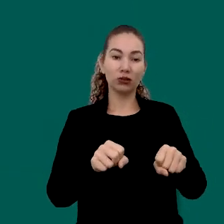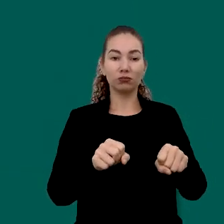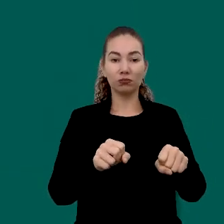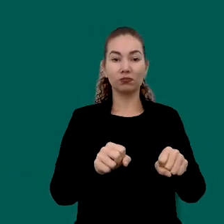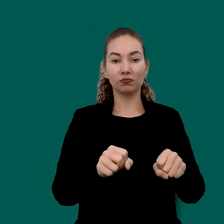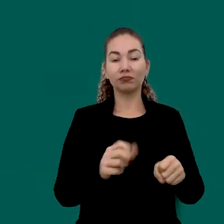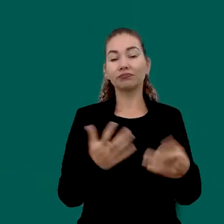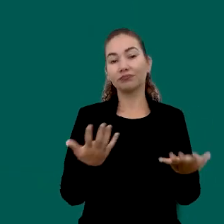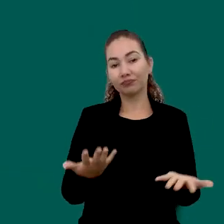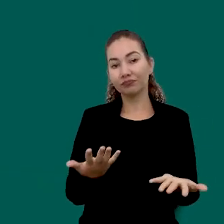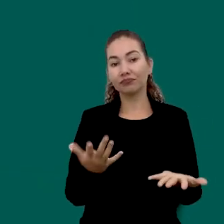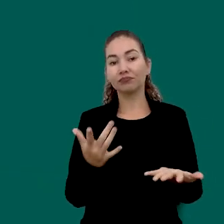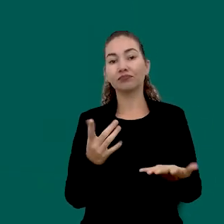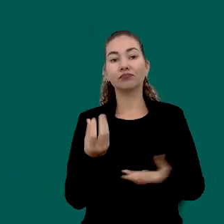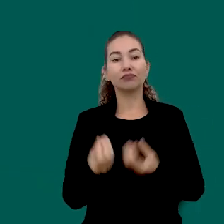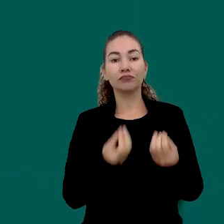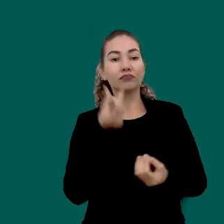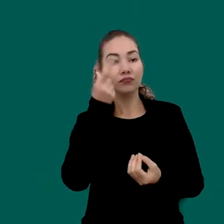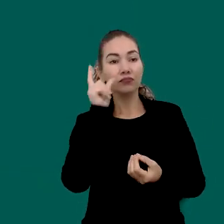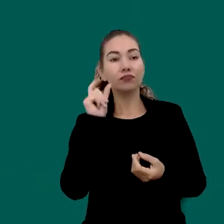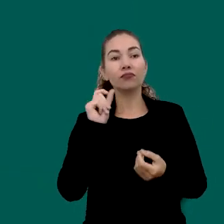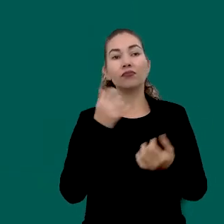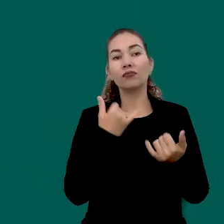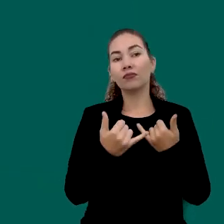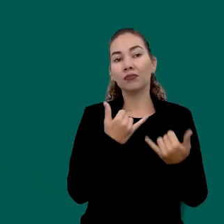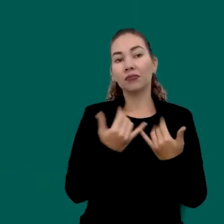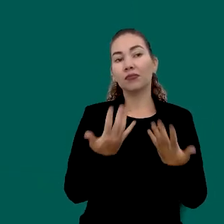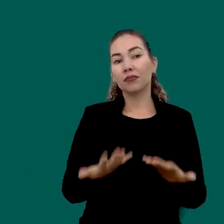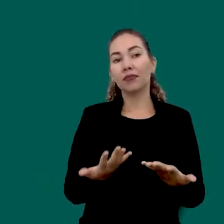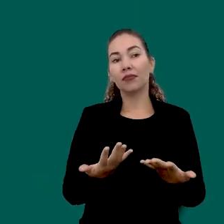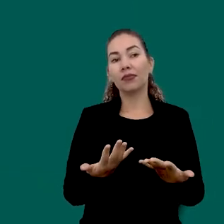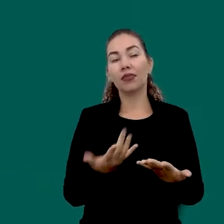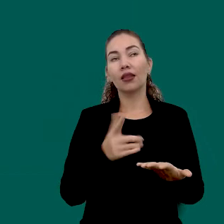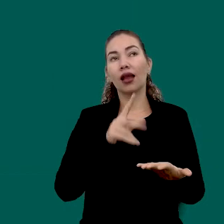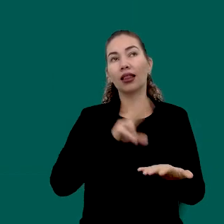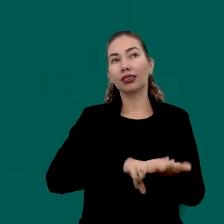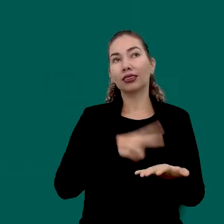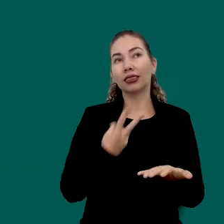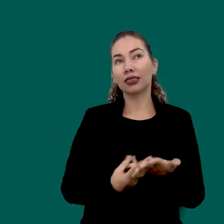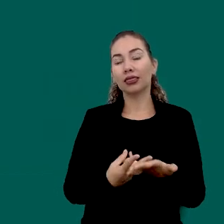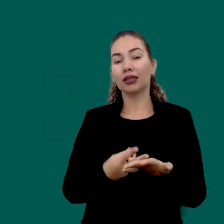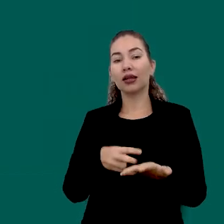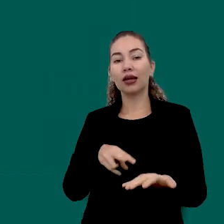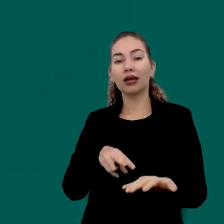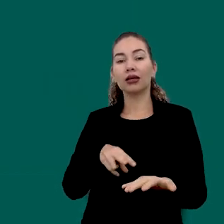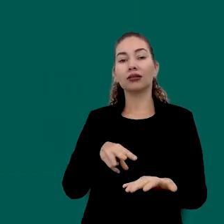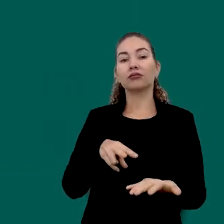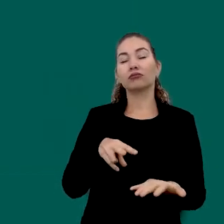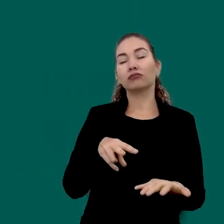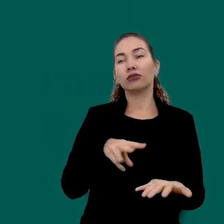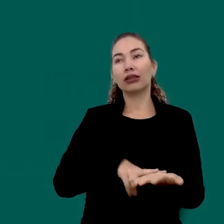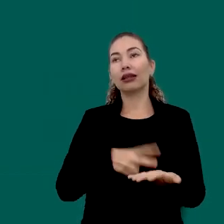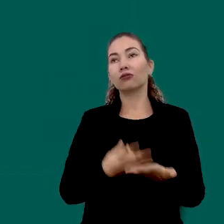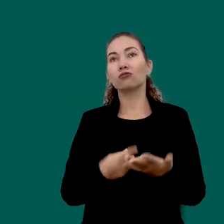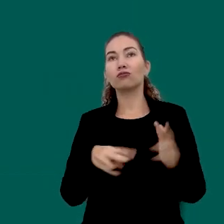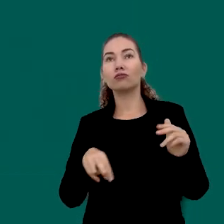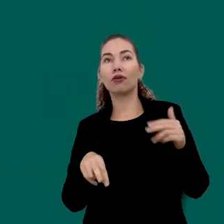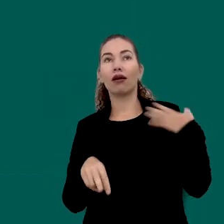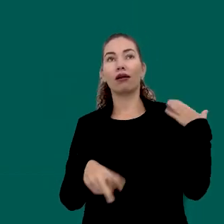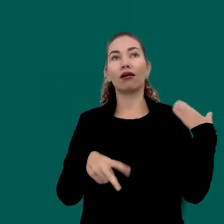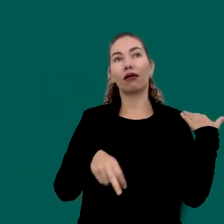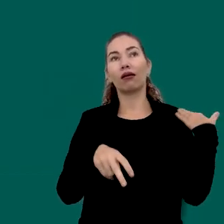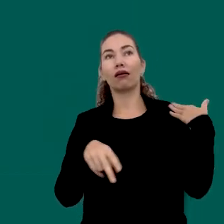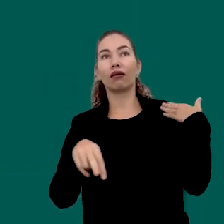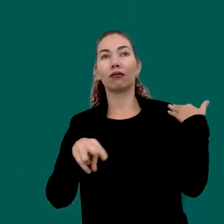Né? E quando a gente consegue... Como a gente consegue, por exemplo, ou traduzir esse passeio ou mitigar